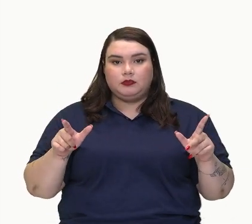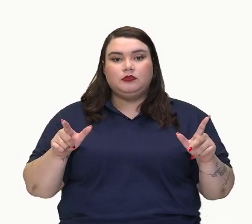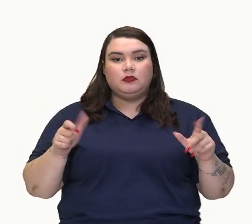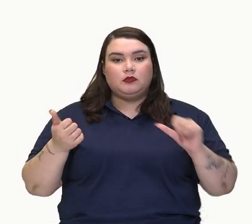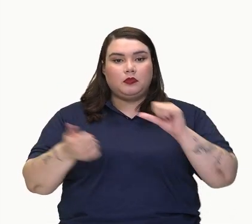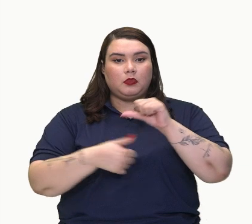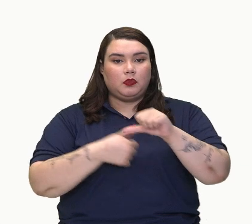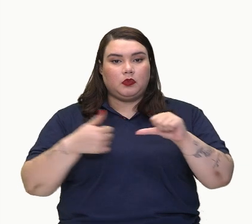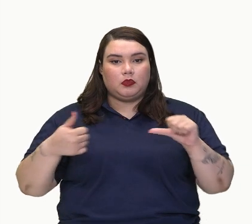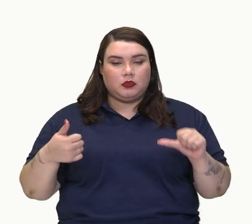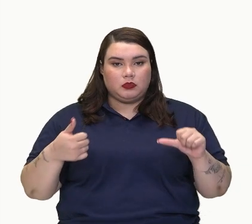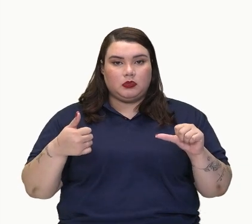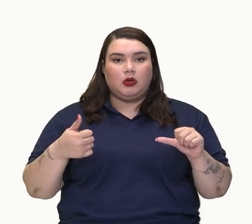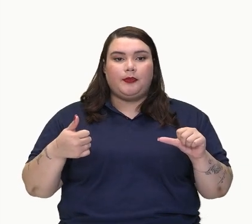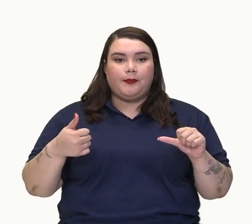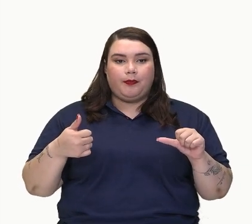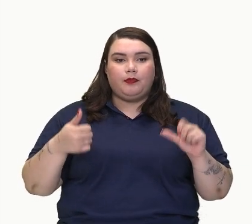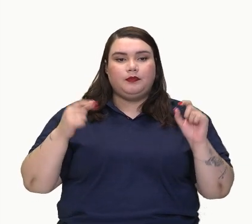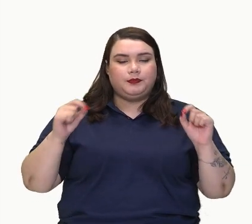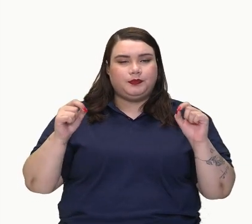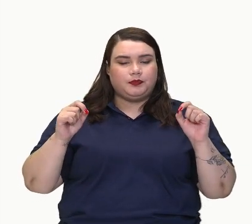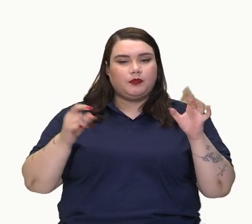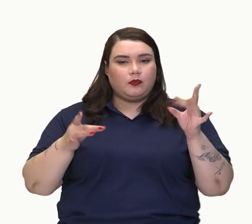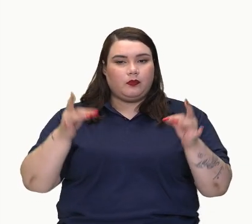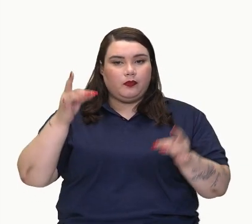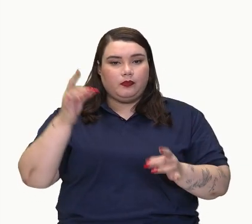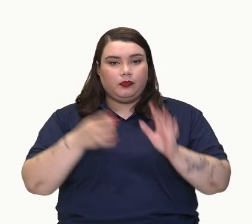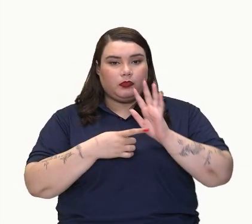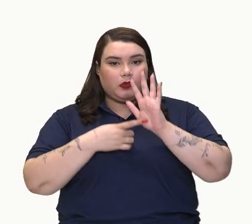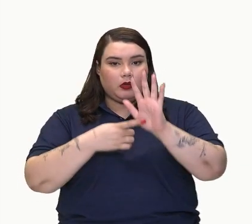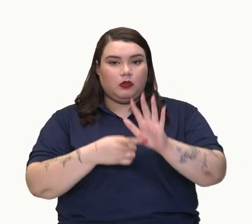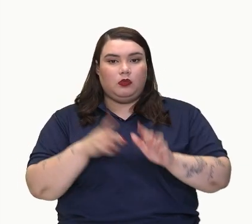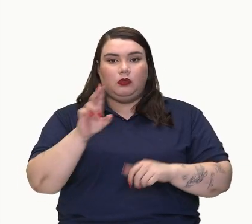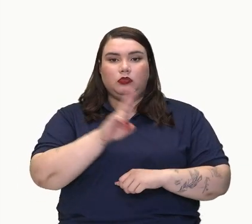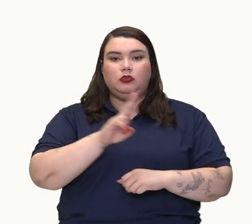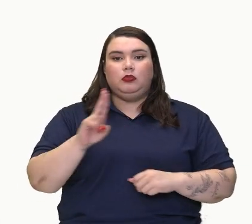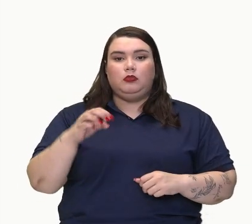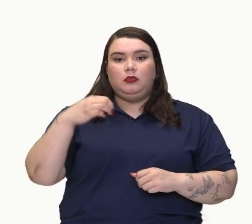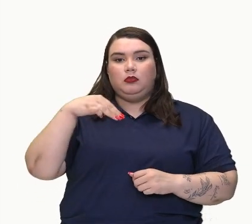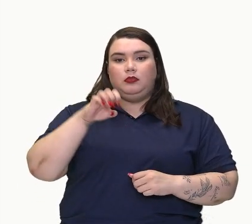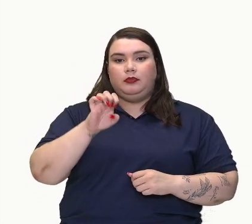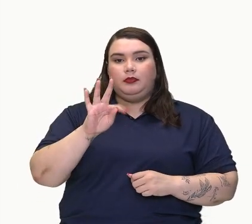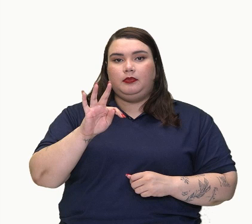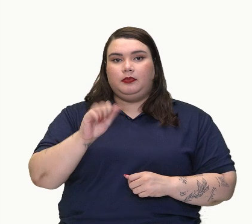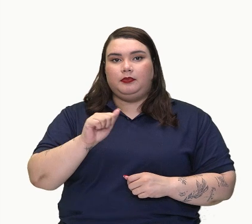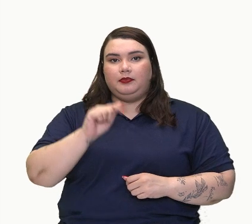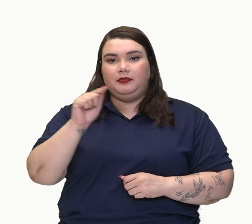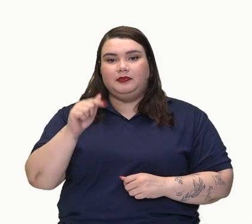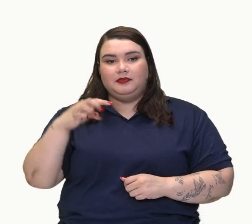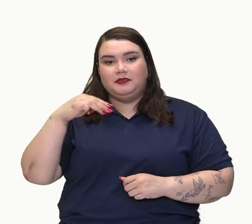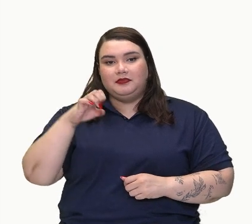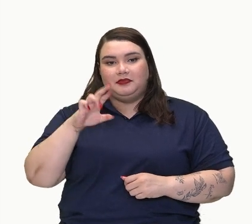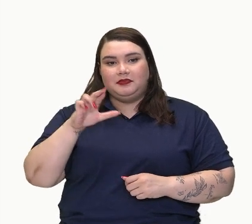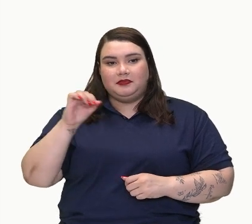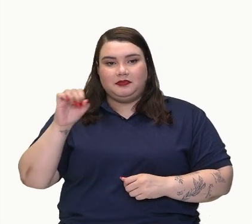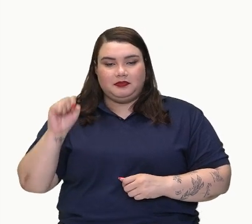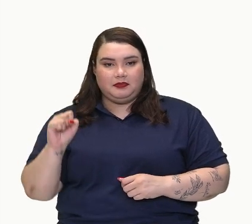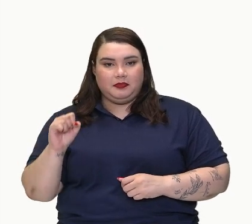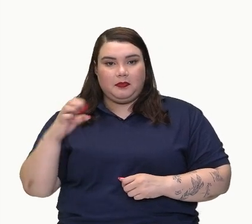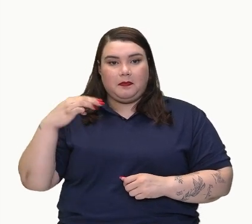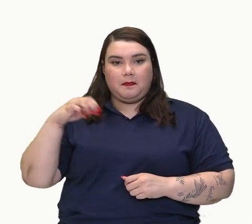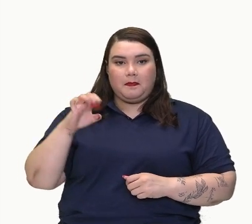Muda a posição do heteroátomo. A gente já vai ver isso direitinho. Sendo chamados de metâmeros, tá? Do grego